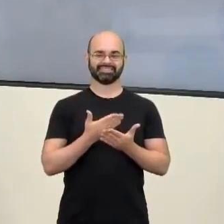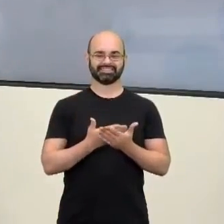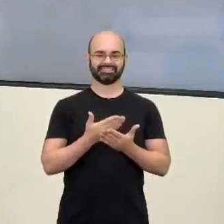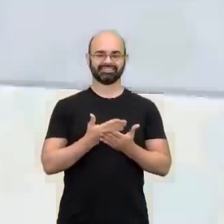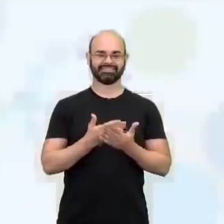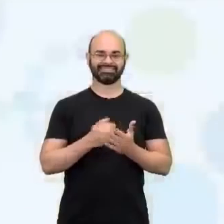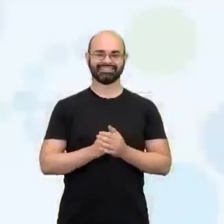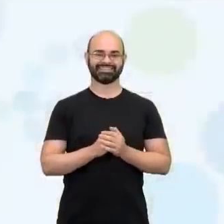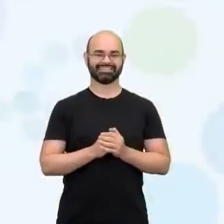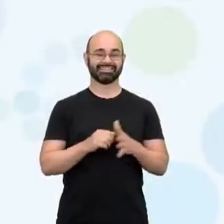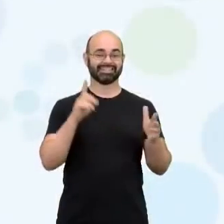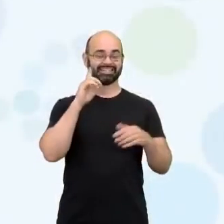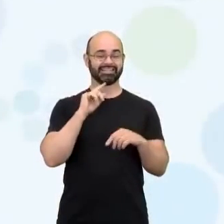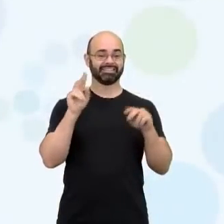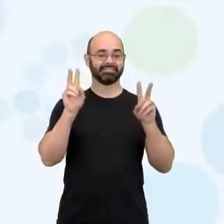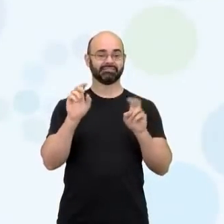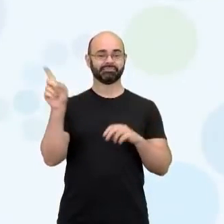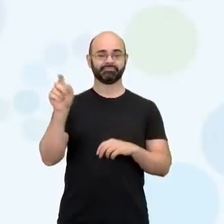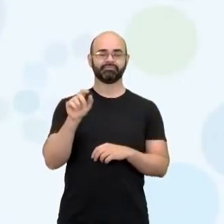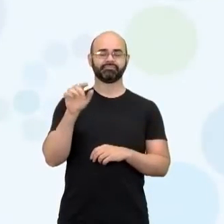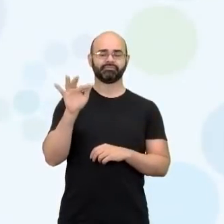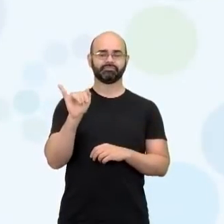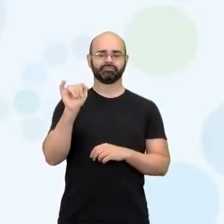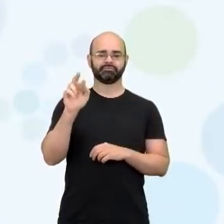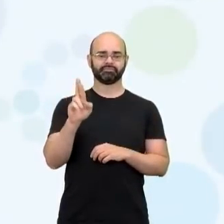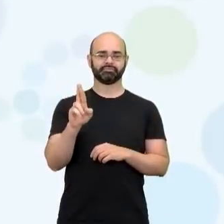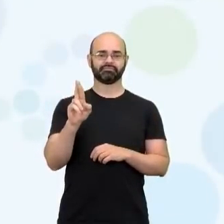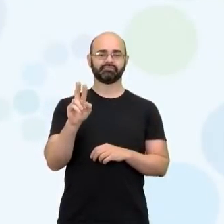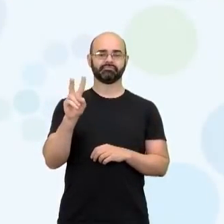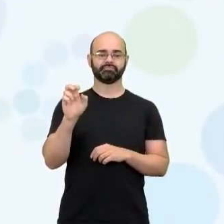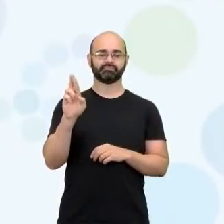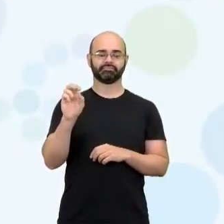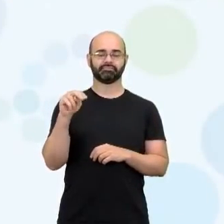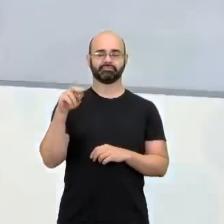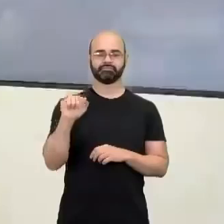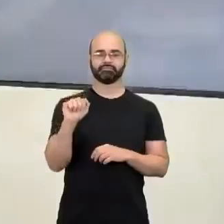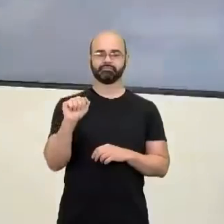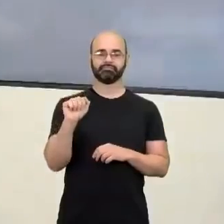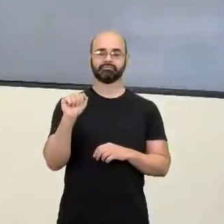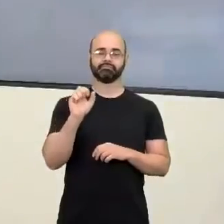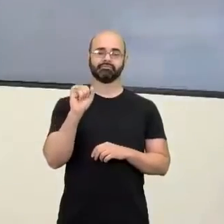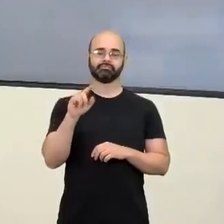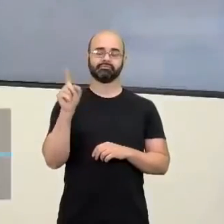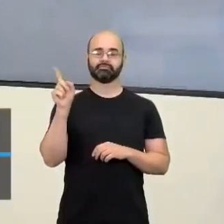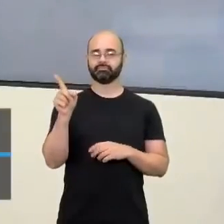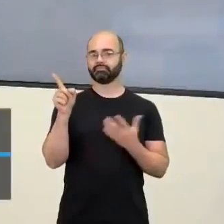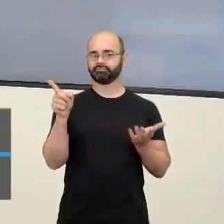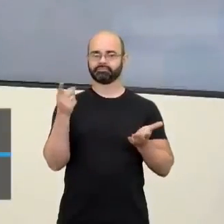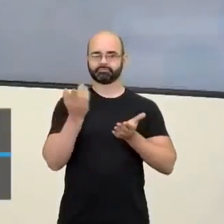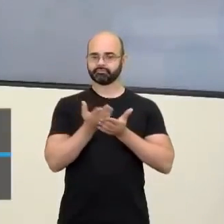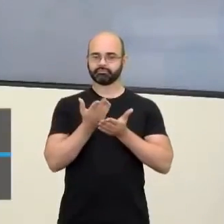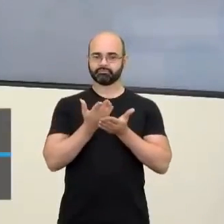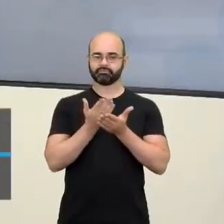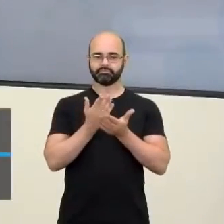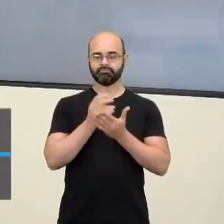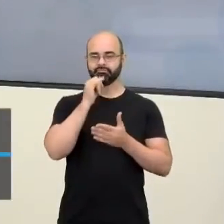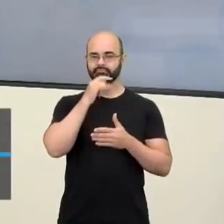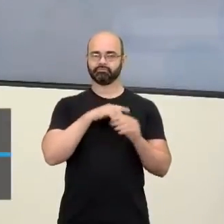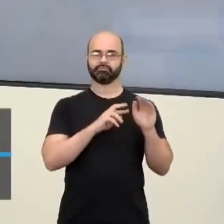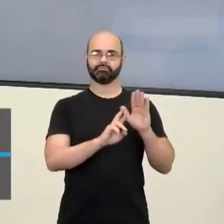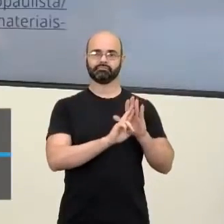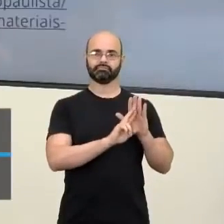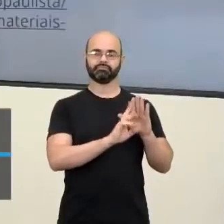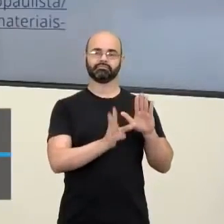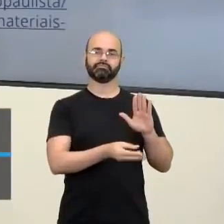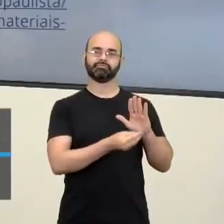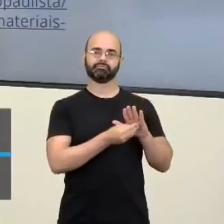aula ali em Verona, aquela aula que a gente começou semana passada. Se você não viu a aula, tá lá no